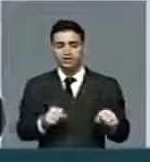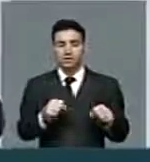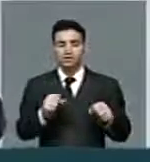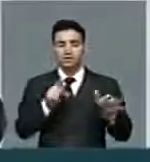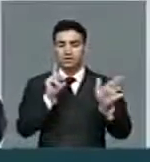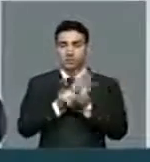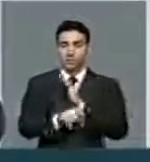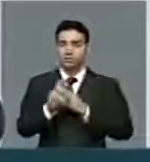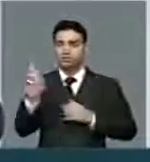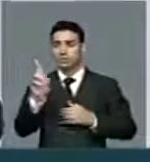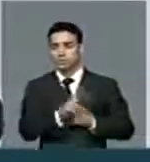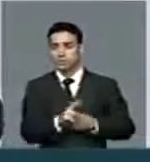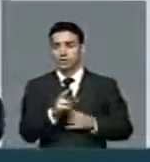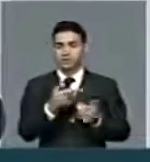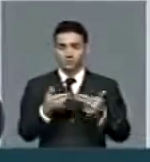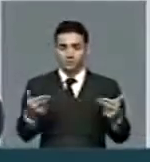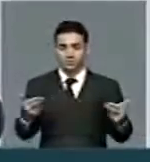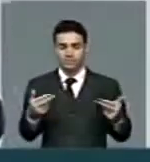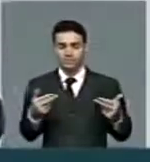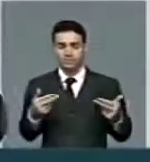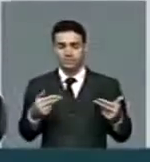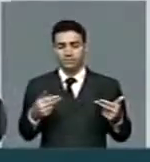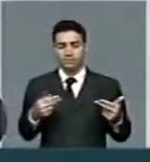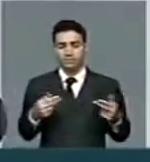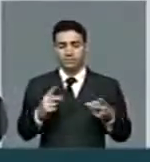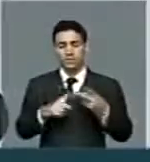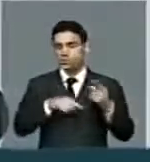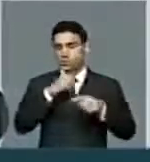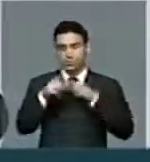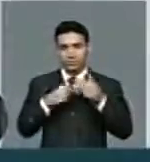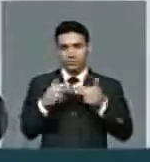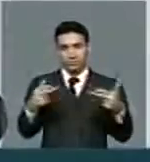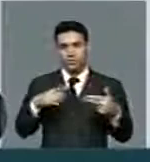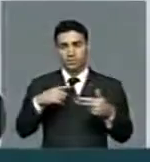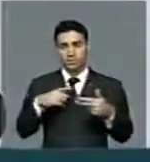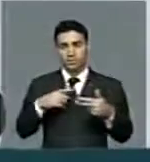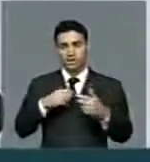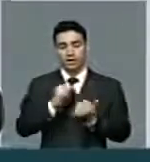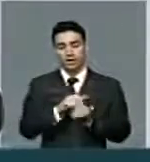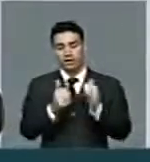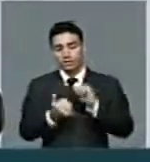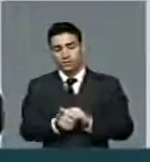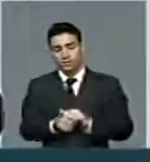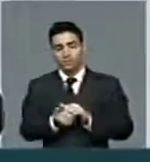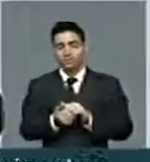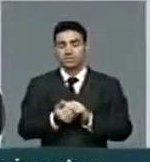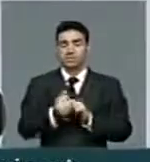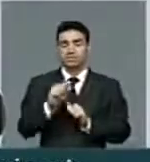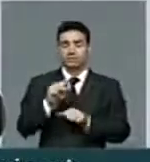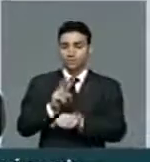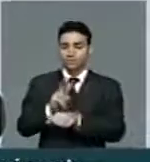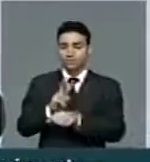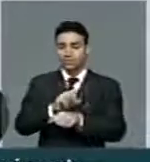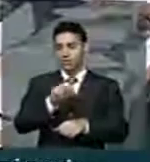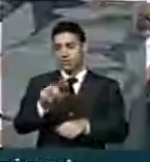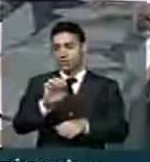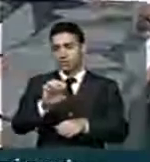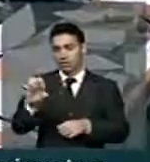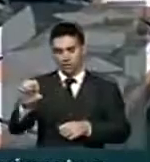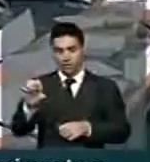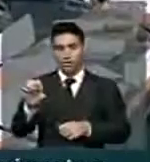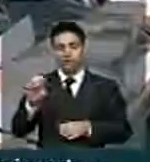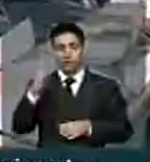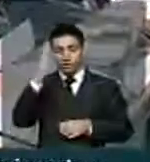perguntas e respostas, mais frequentes, dúvidas. A adequação do zoneamento econômico e ecológico por município, se o